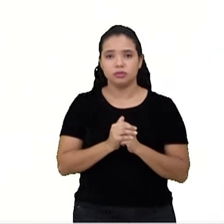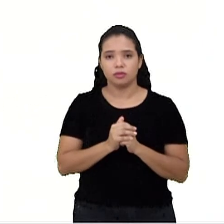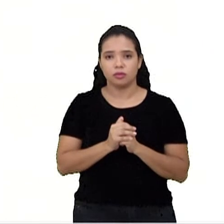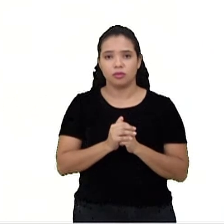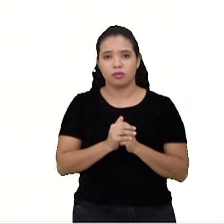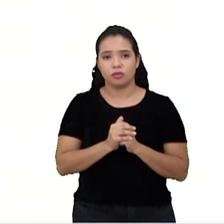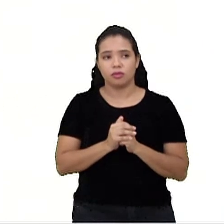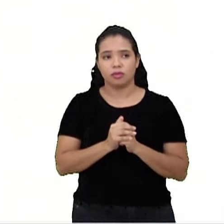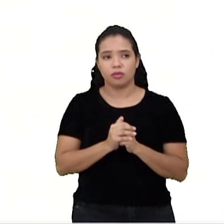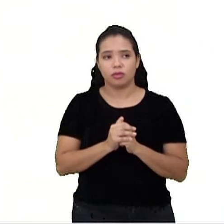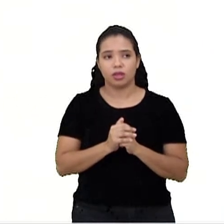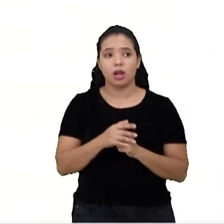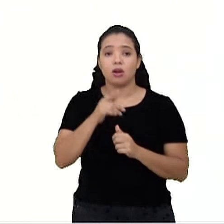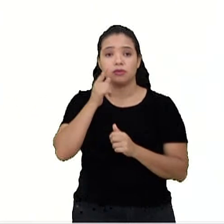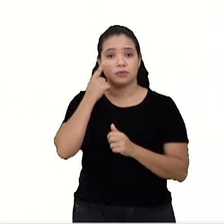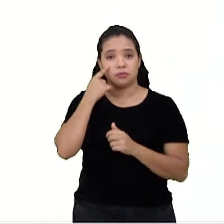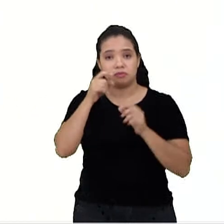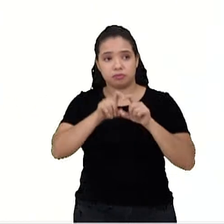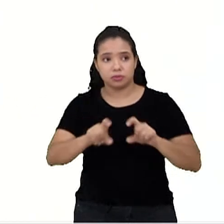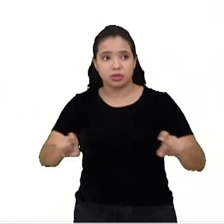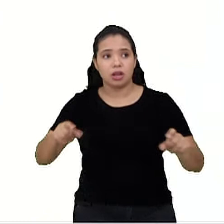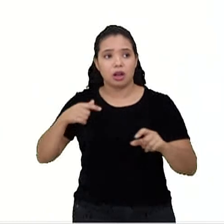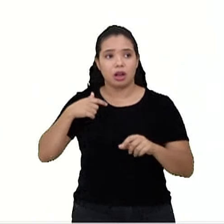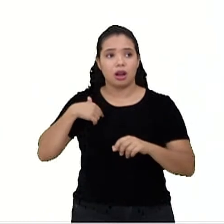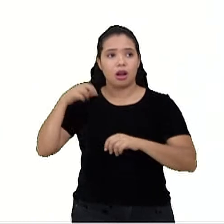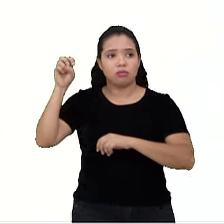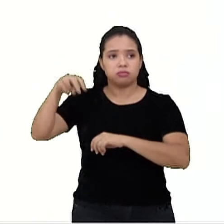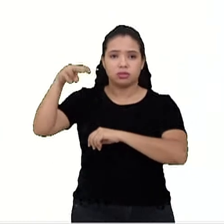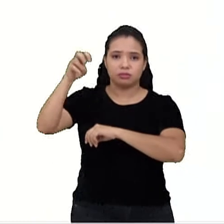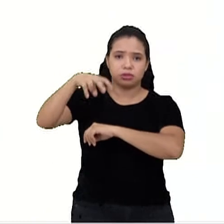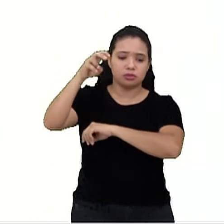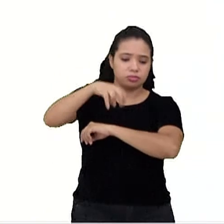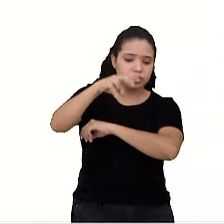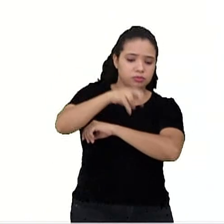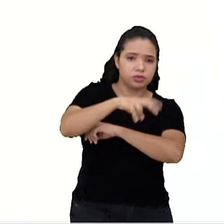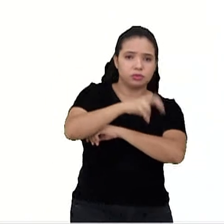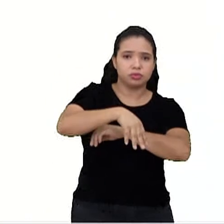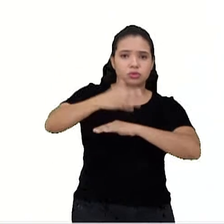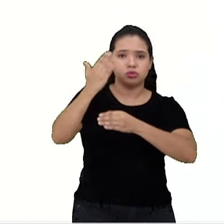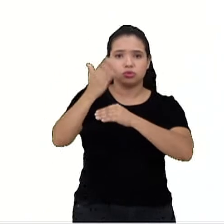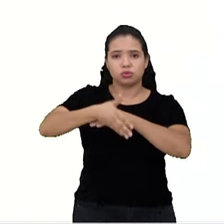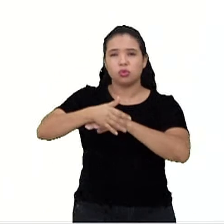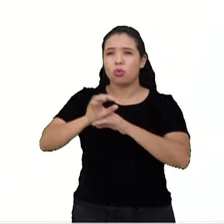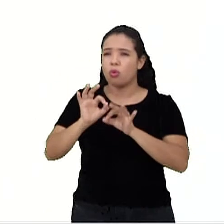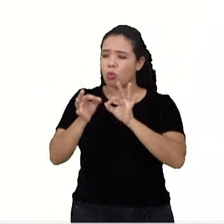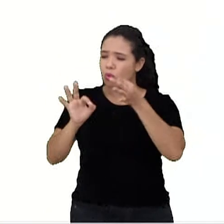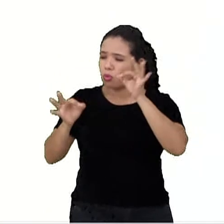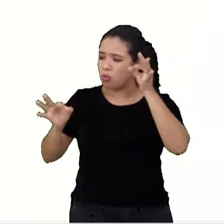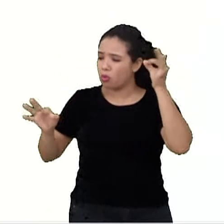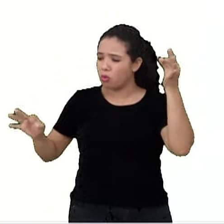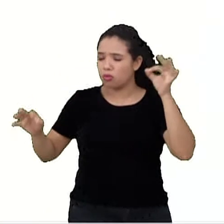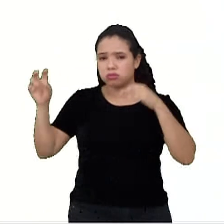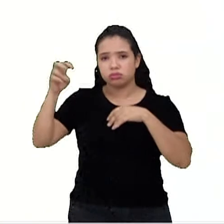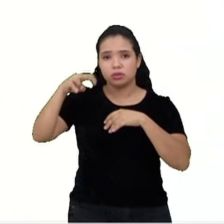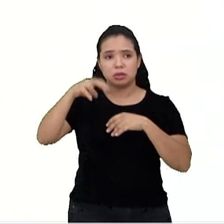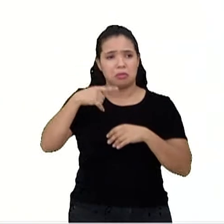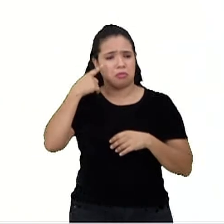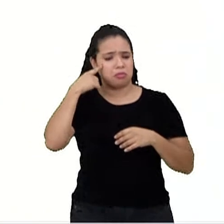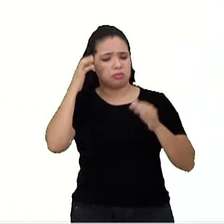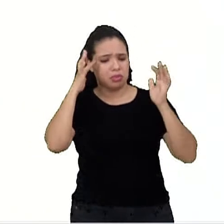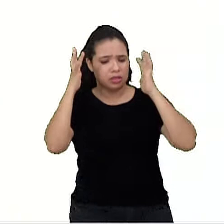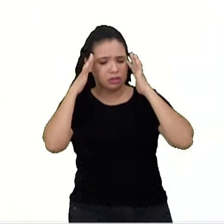Tive que descer do táxi lá longe, jamais ele chegaria aqui em cima. Pensei que viesse